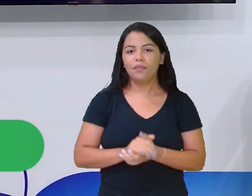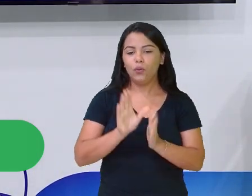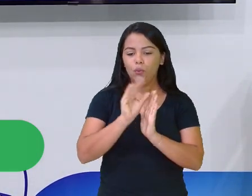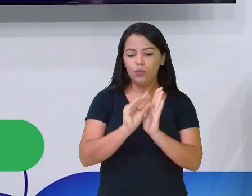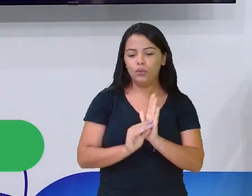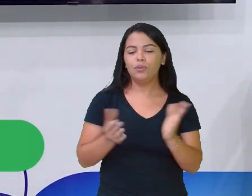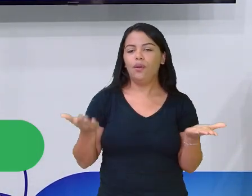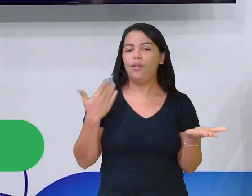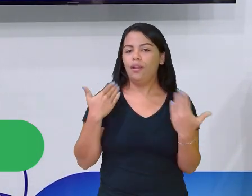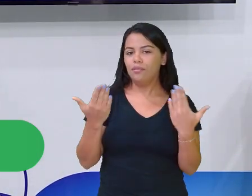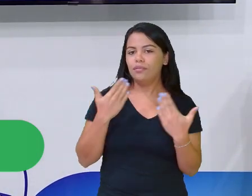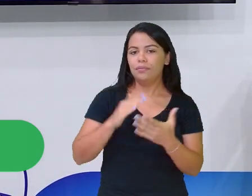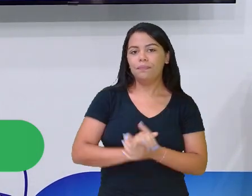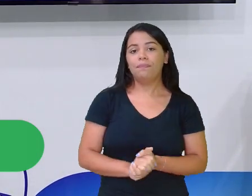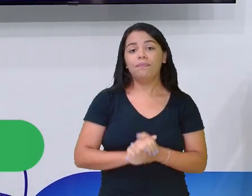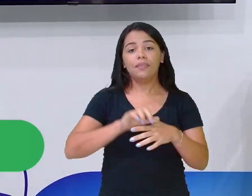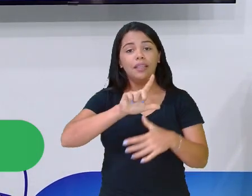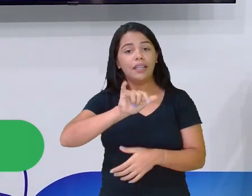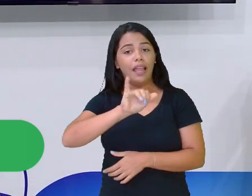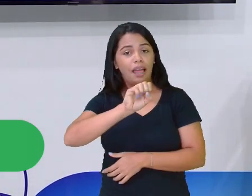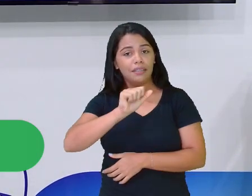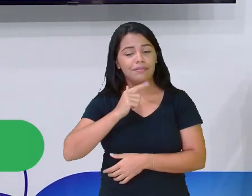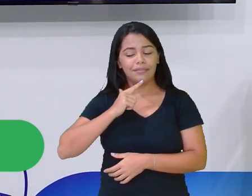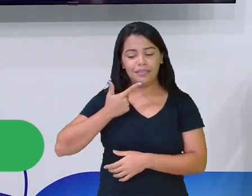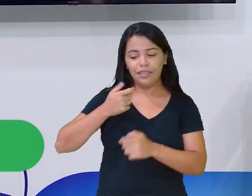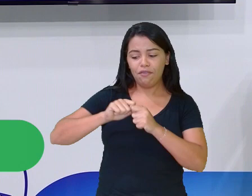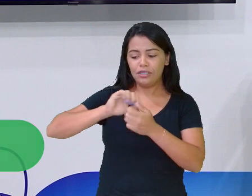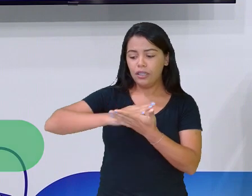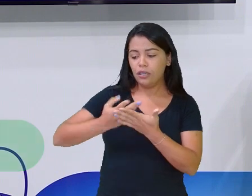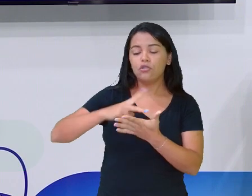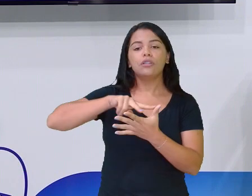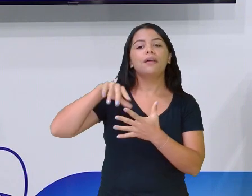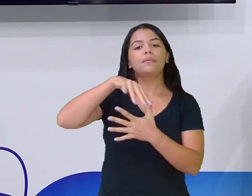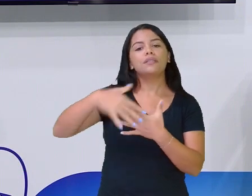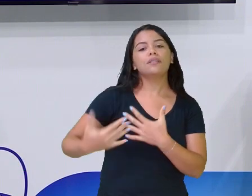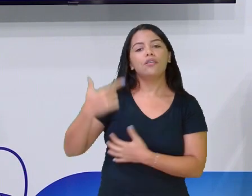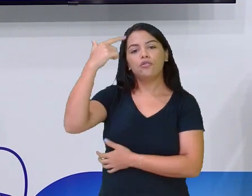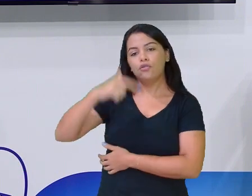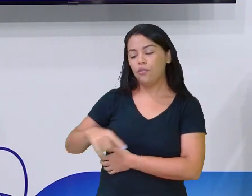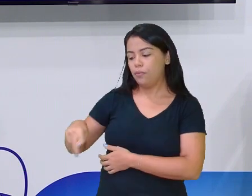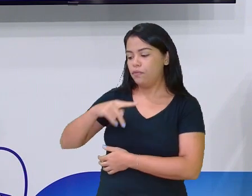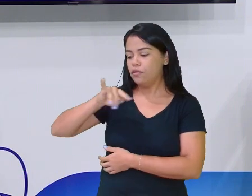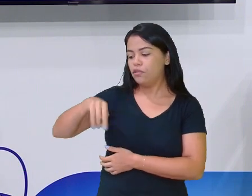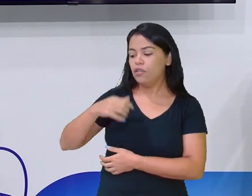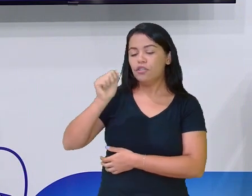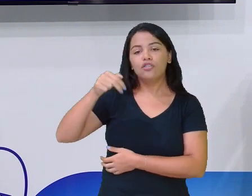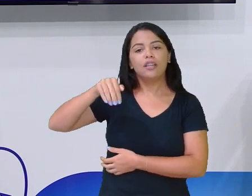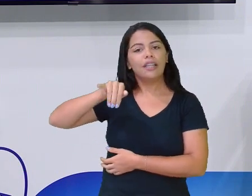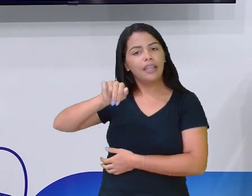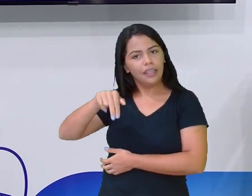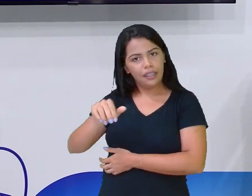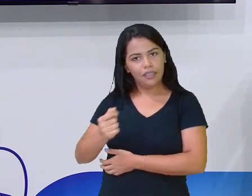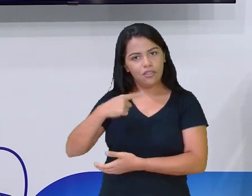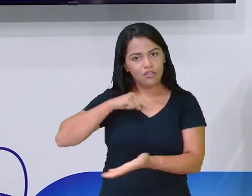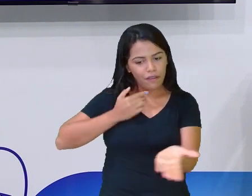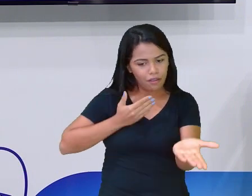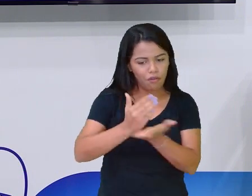assunto, essa conversa. Laisa está fazendo a interpretação em Libras para a gente, tá? Eu sou a professora Janaína Cabral e vamos direto para a